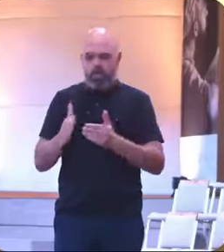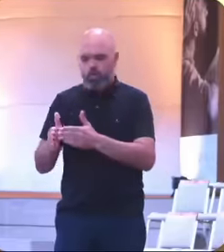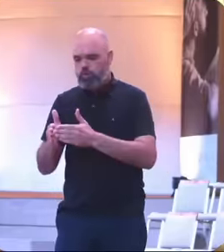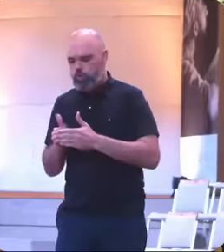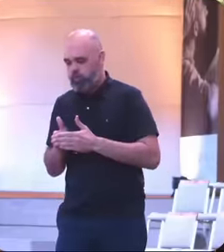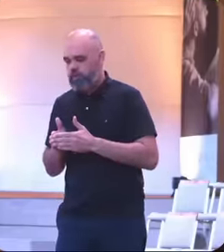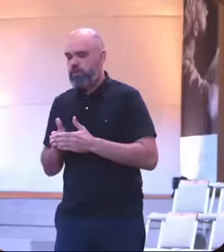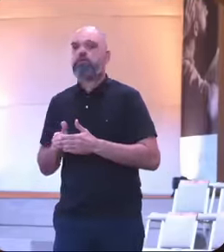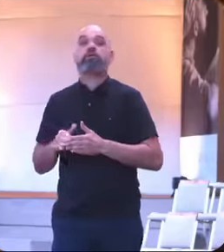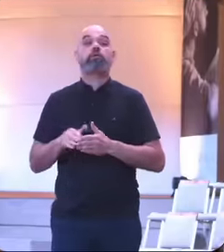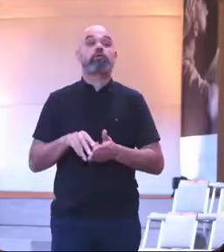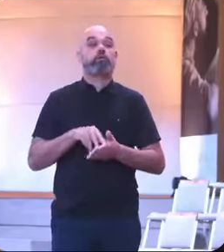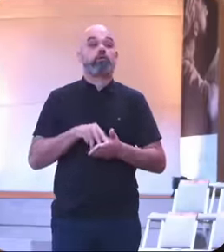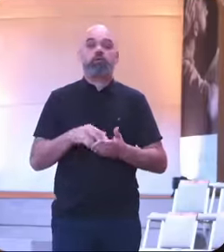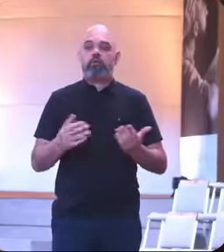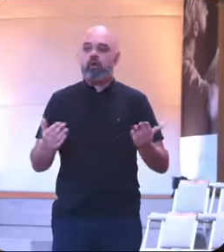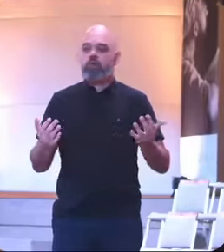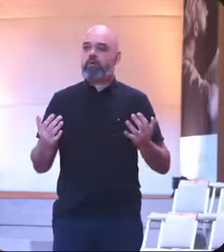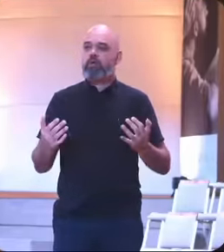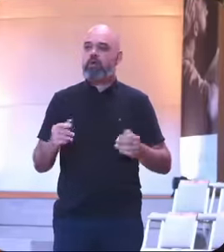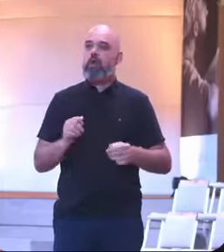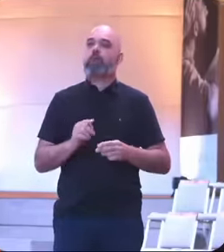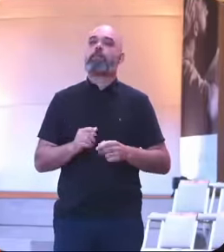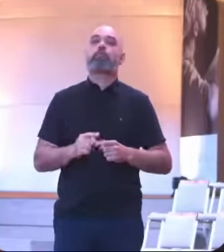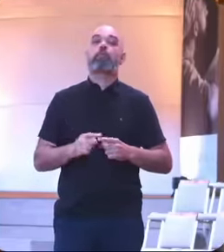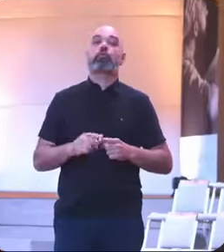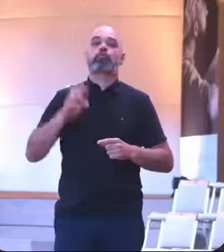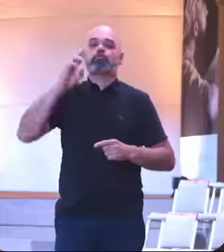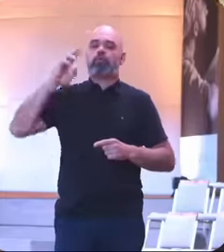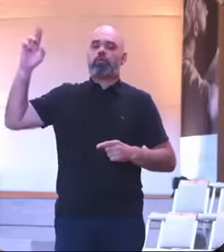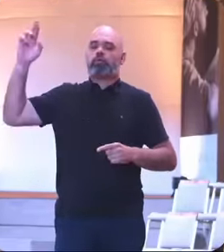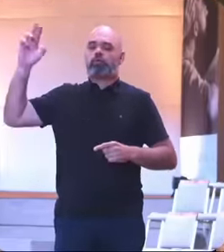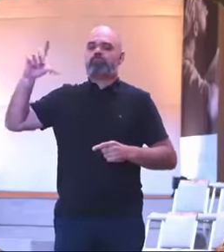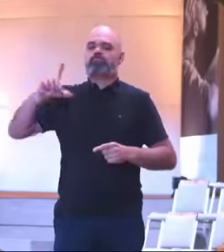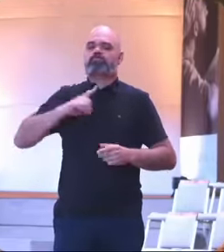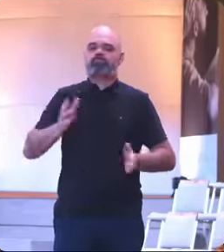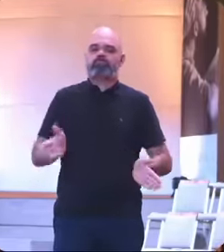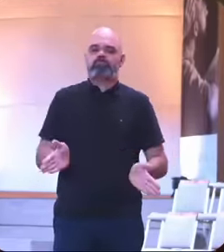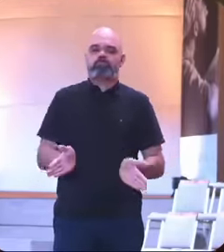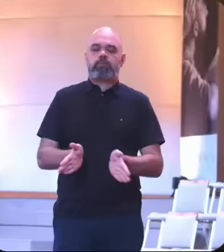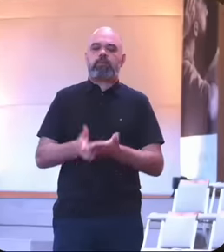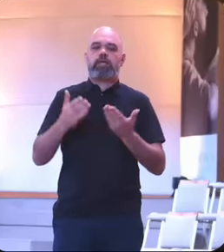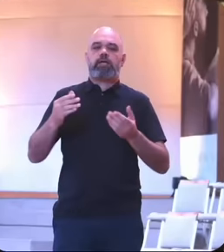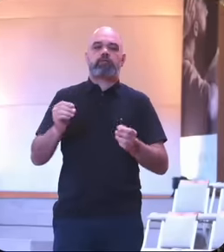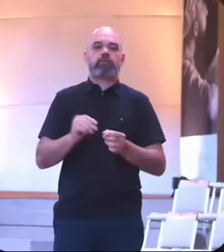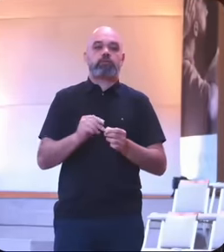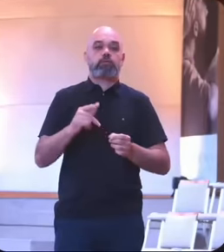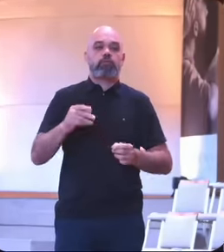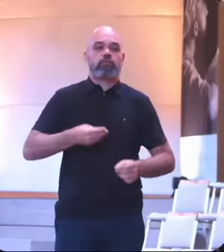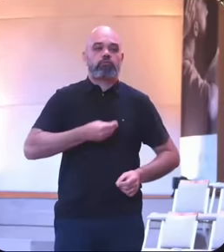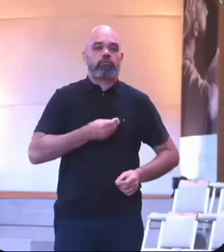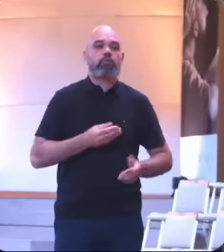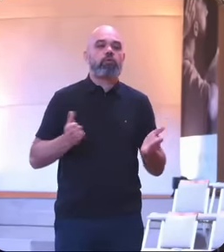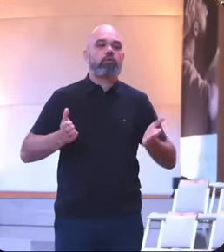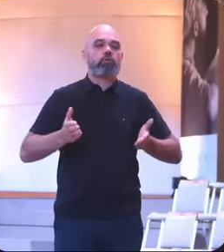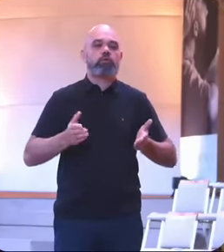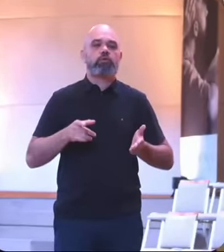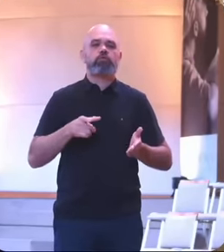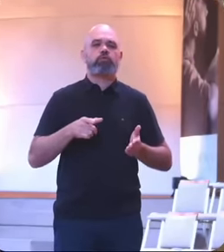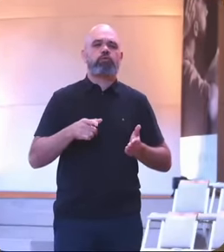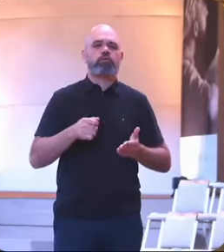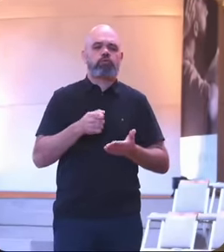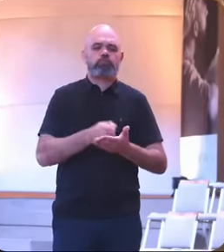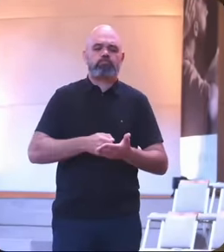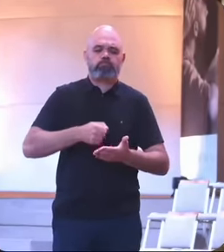Pede licença de onde você está, porque o Senhor tem algo para fazer na tua vida. Você já lutou com Deus muito